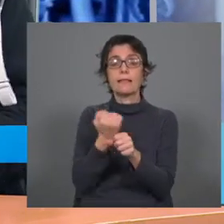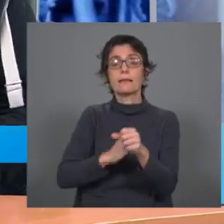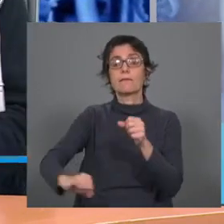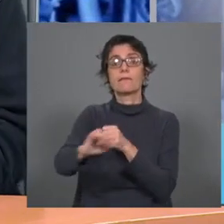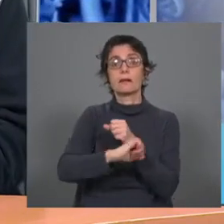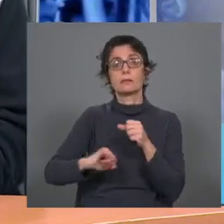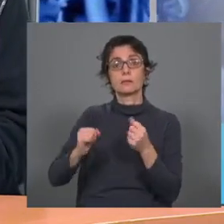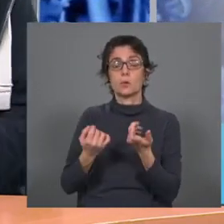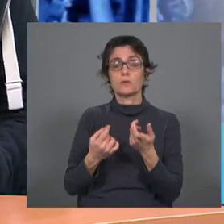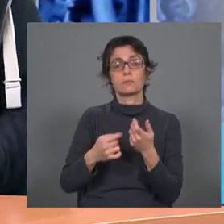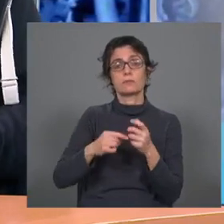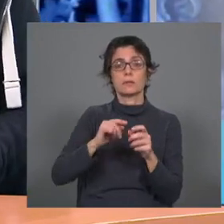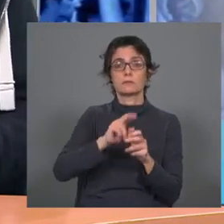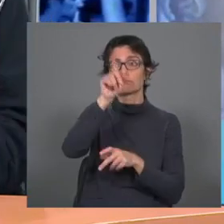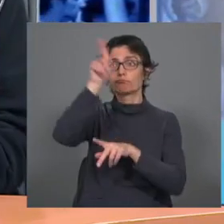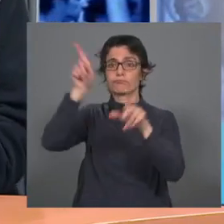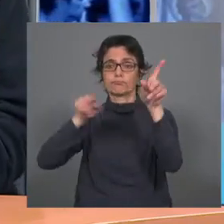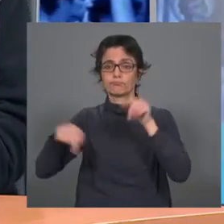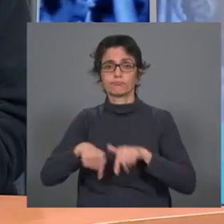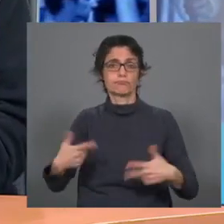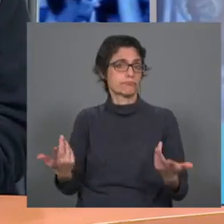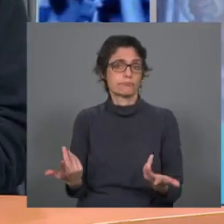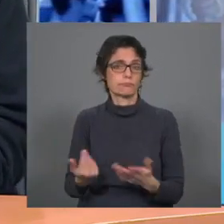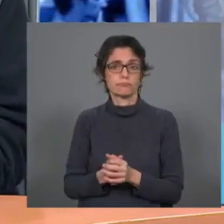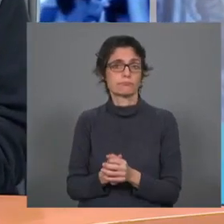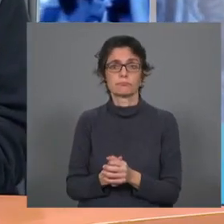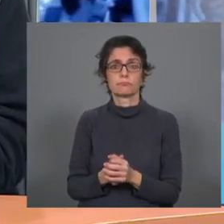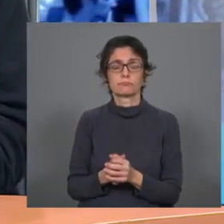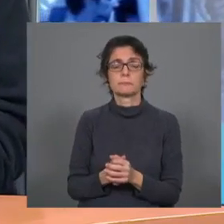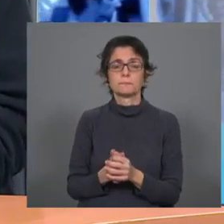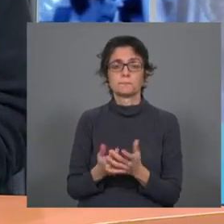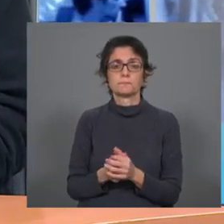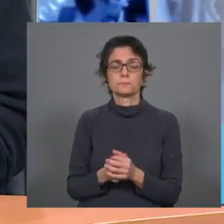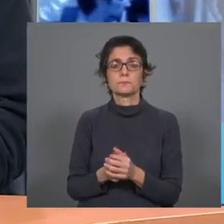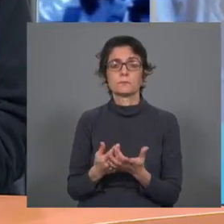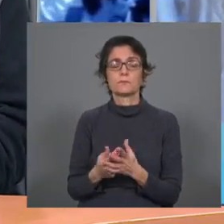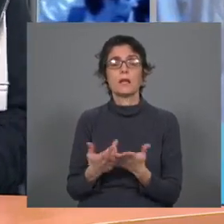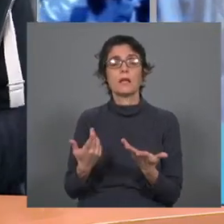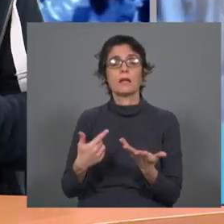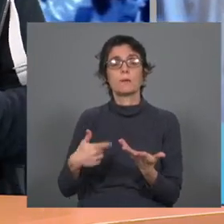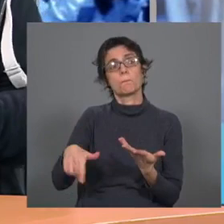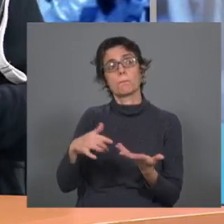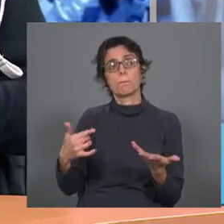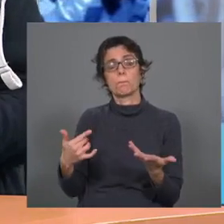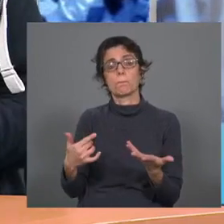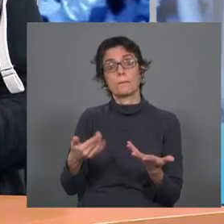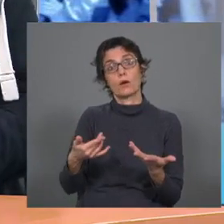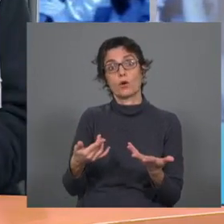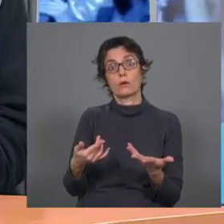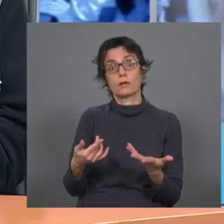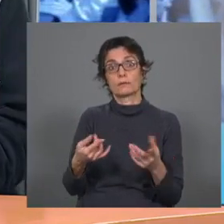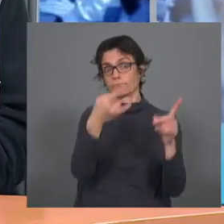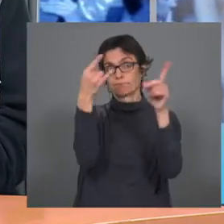por todas essas casas, umas mais que outras, mas acabam por passar por todas as casas. Portanto, sim, nós agora com o